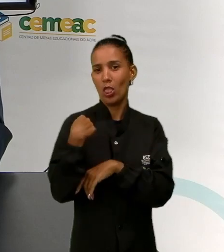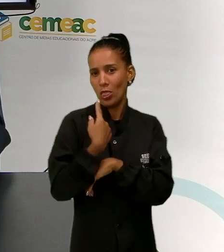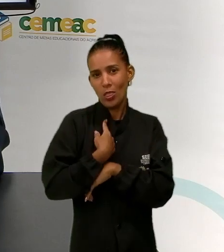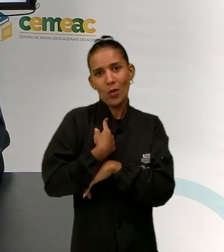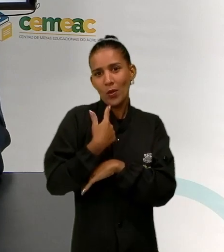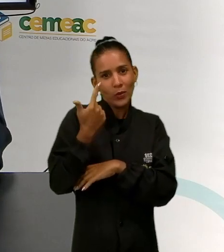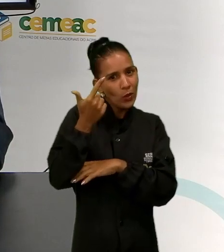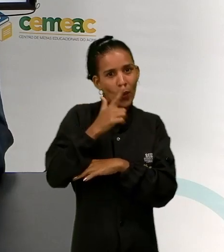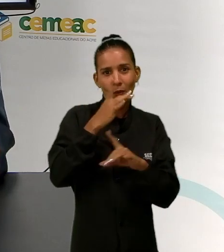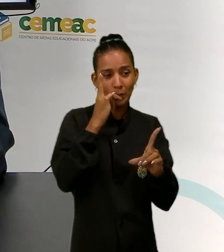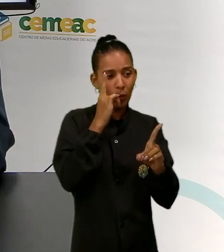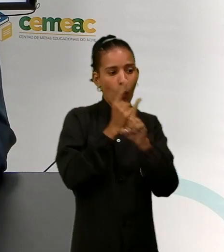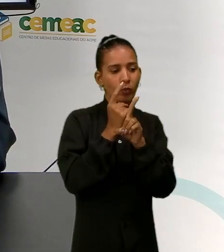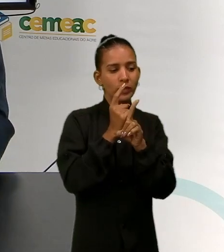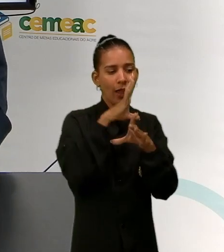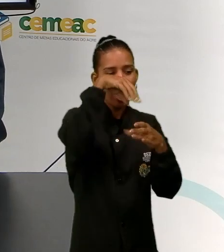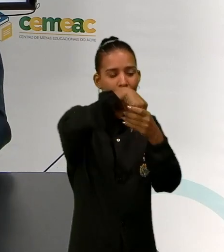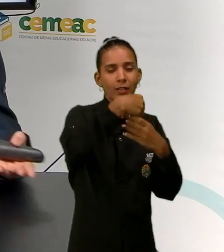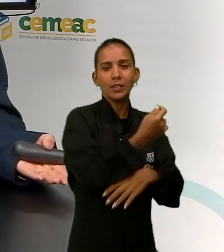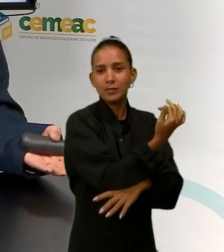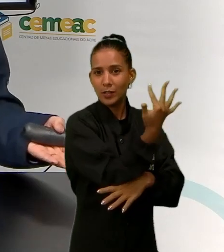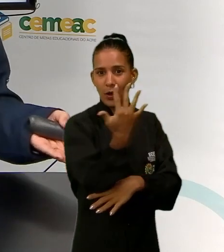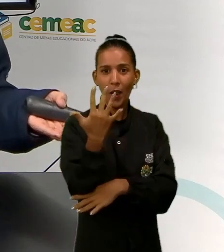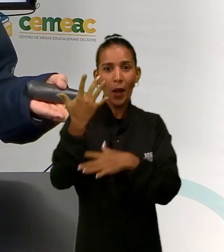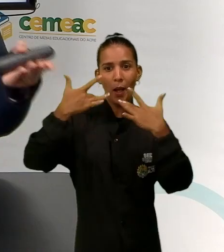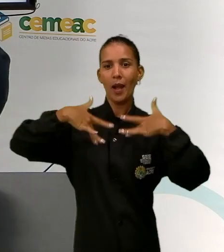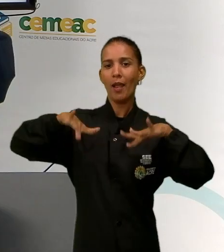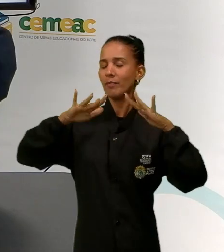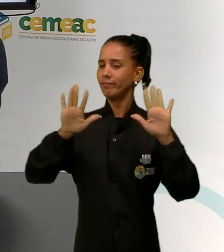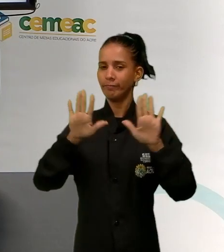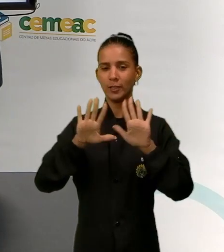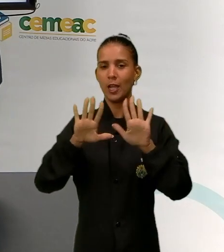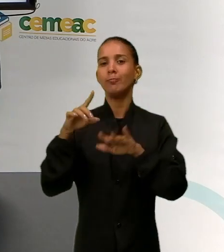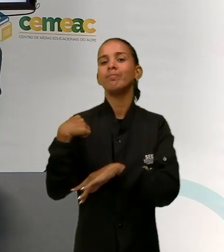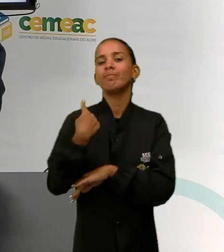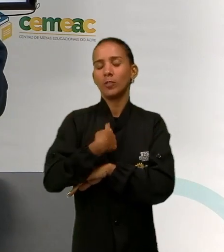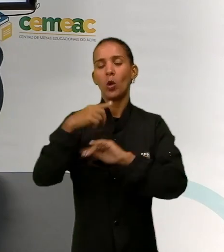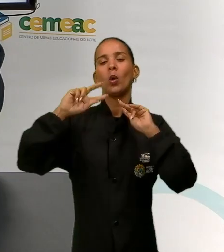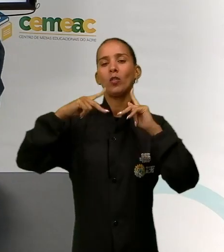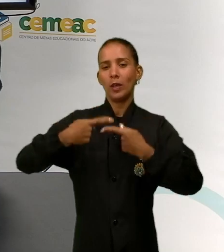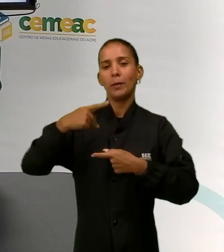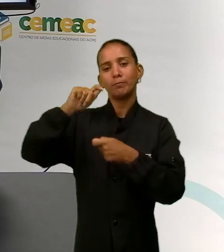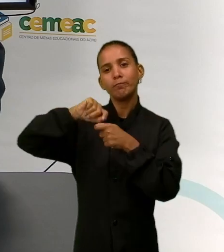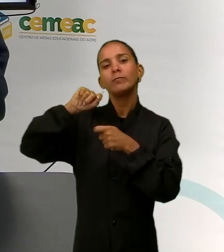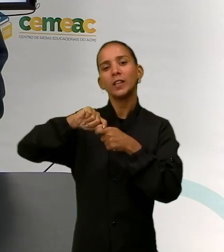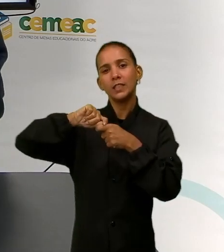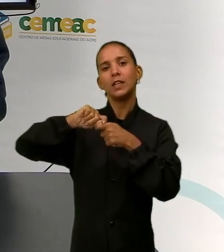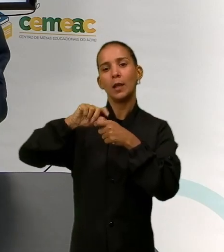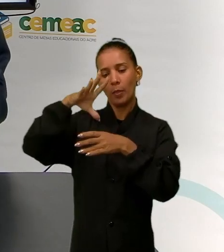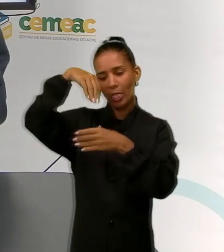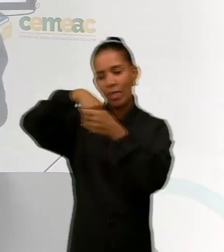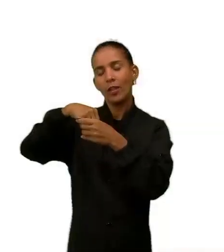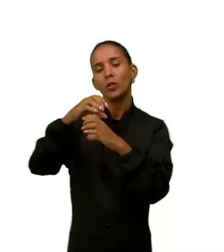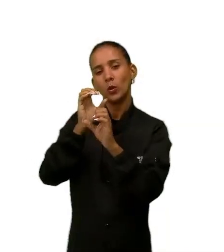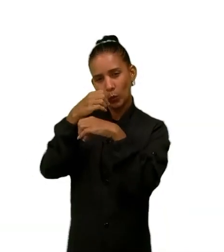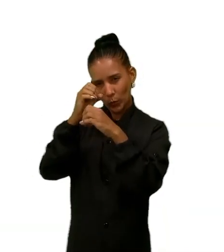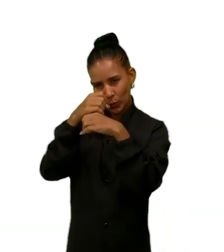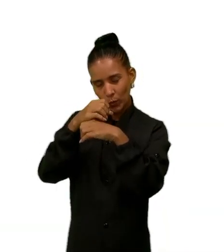na natureza, né, de forma natural. Eles são feitos em laboratório.